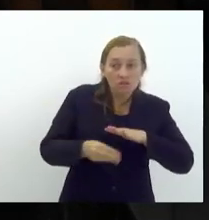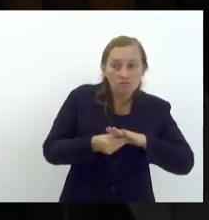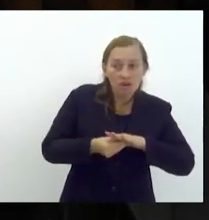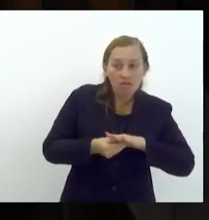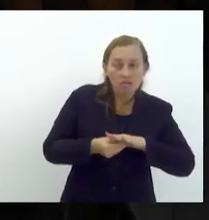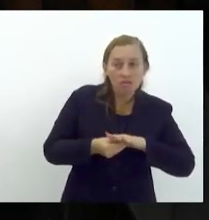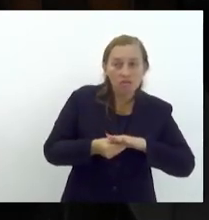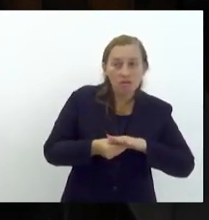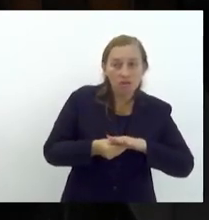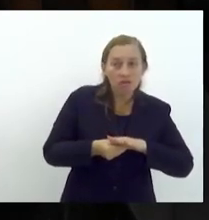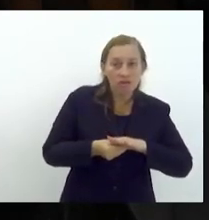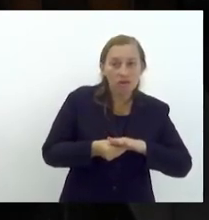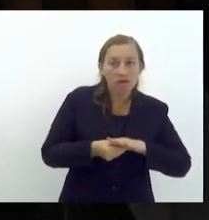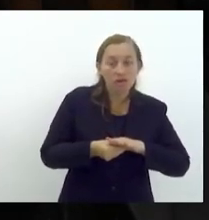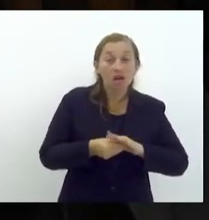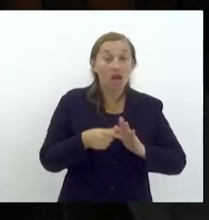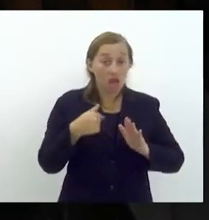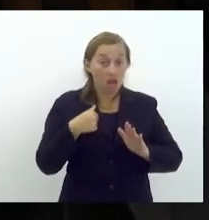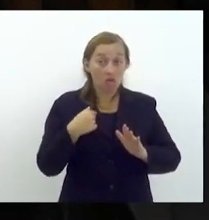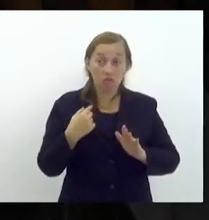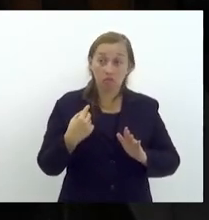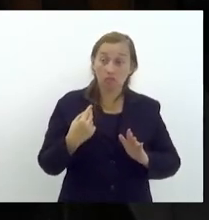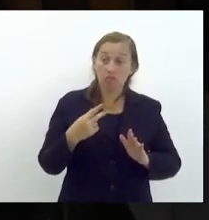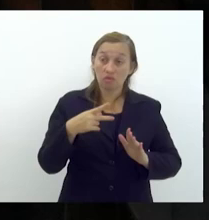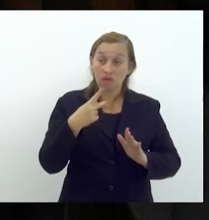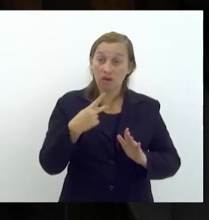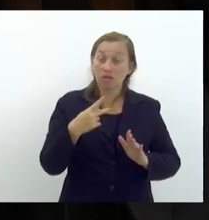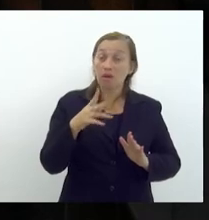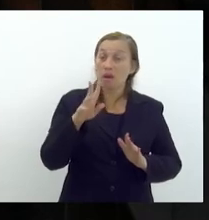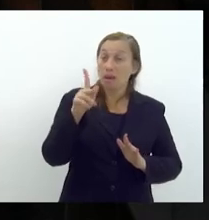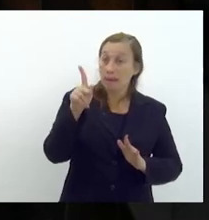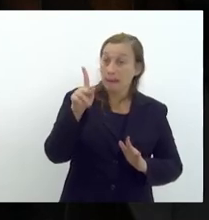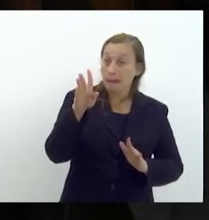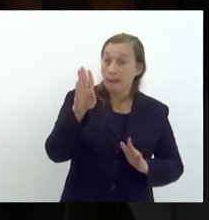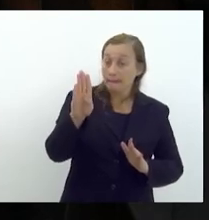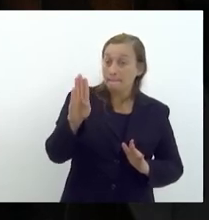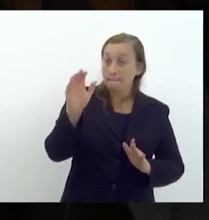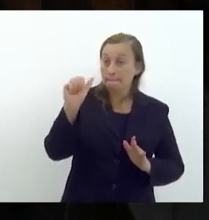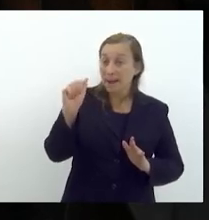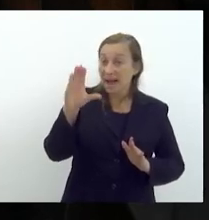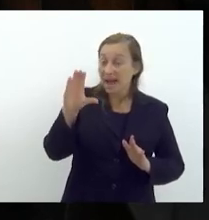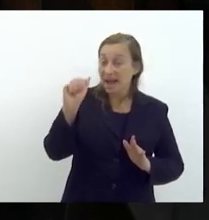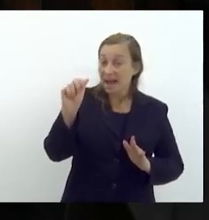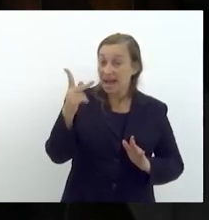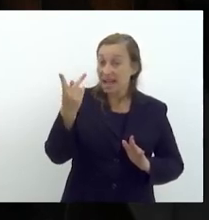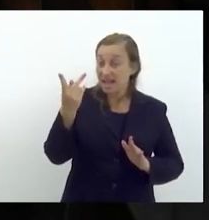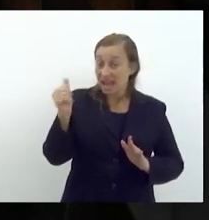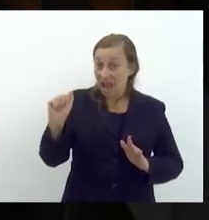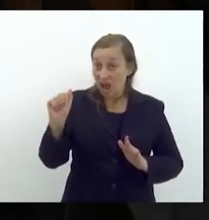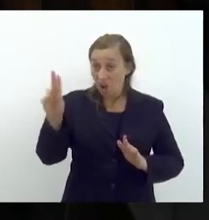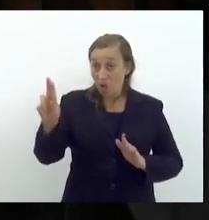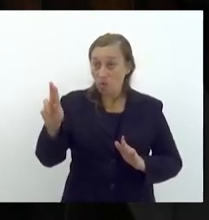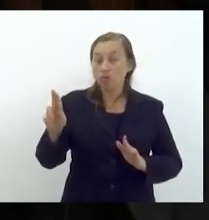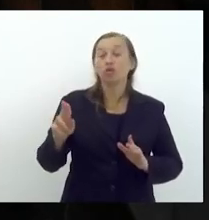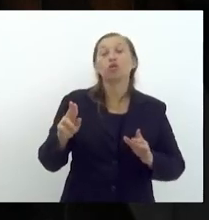mesmo em título quando eu faço de bacalhau porque o projeto trata de cnms e eu tô tratando